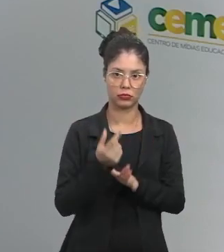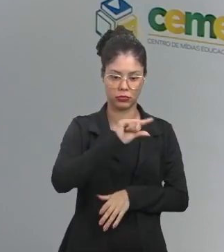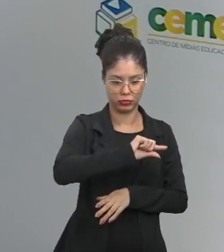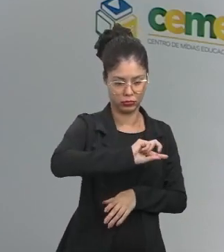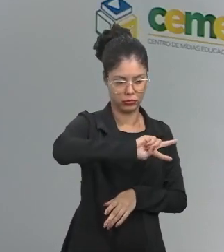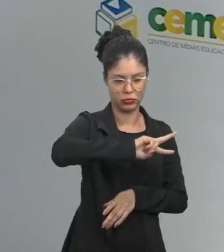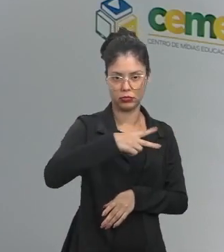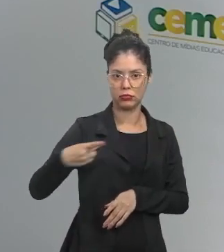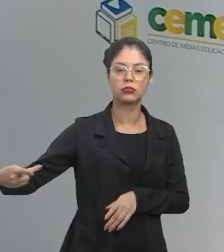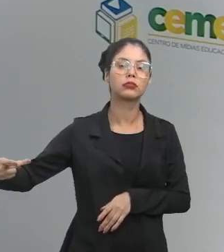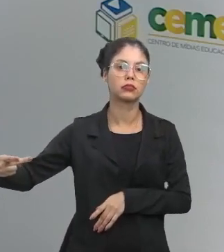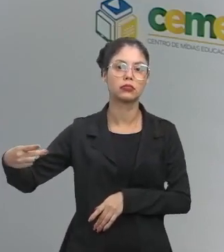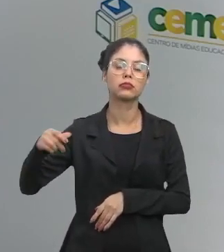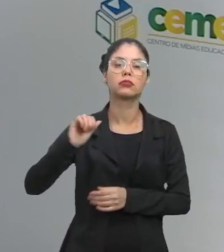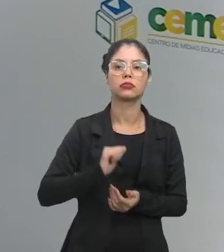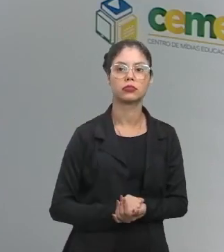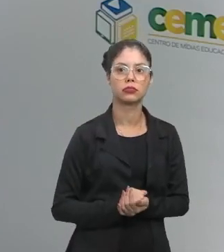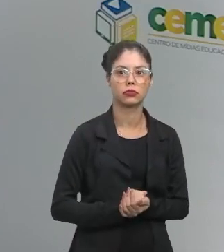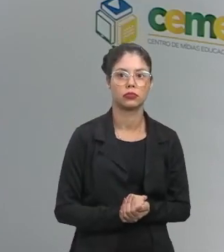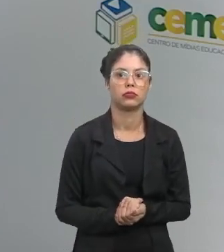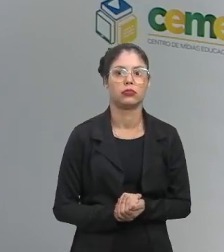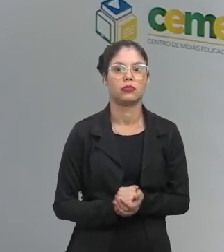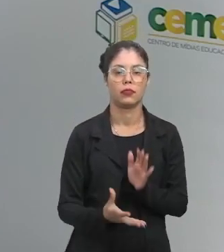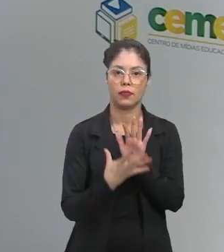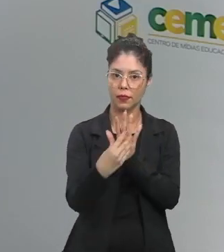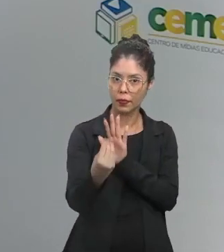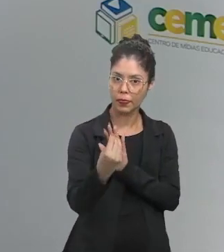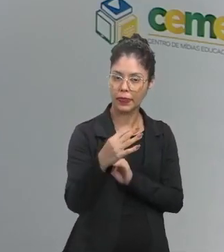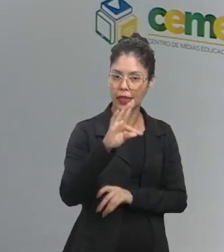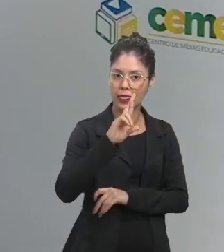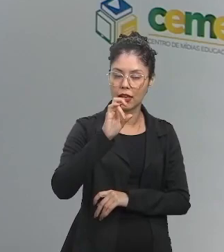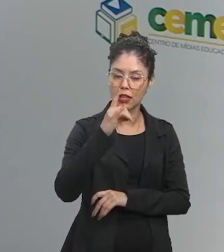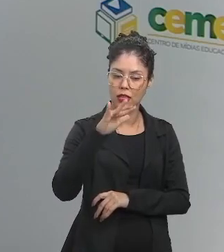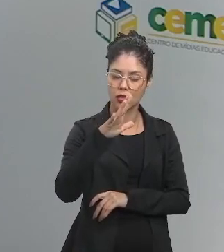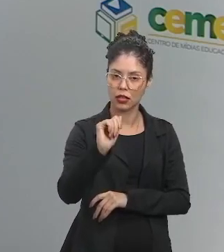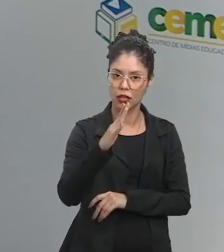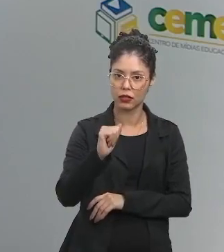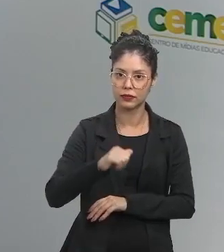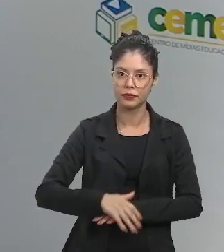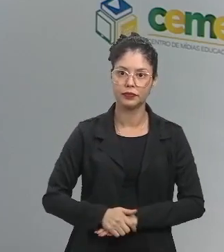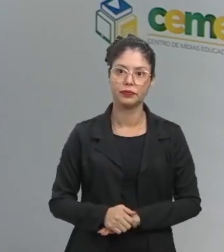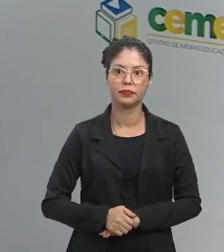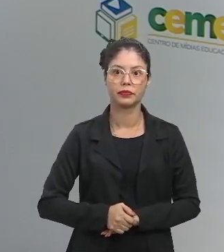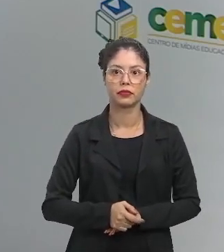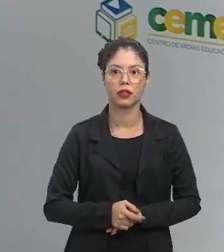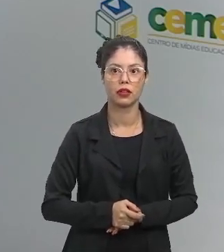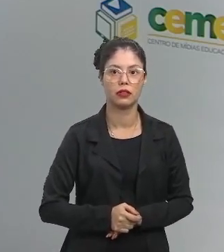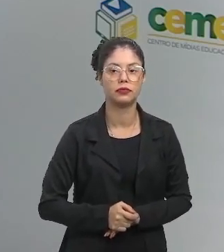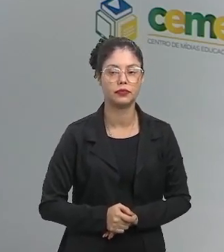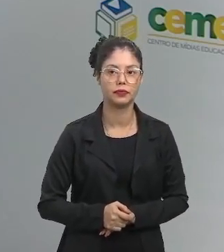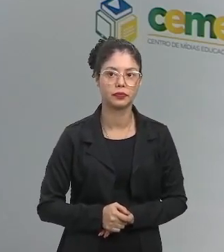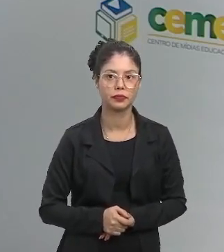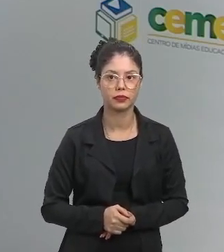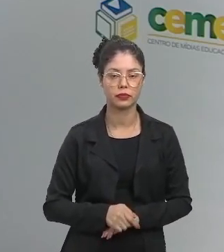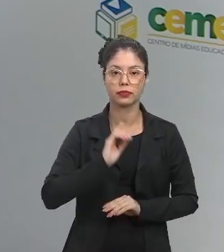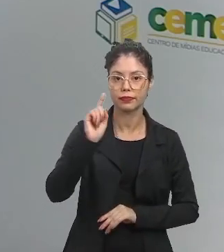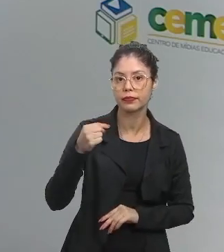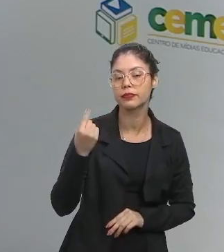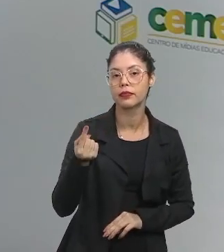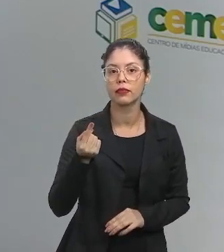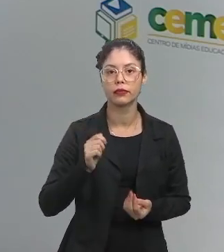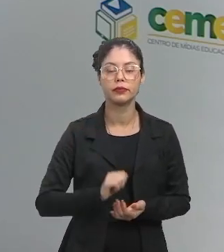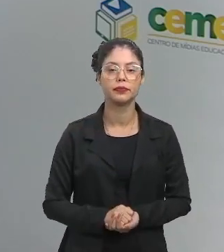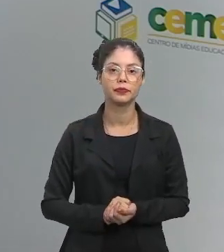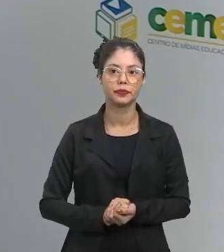chama transcrição. Então, primeiro duplicação, depois a transcrição e